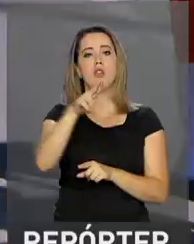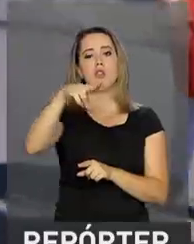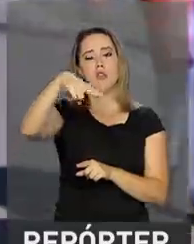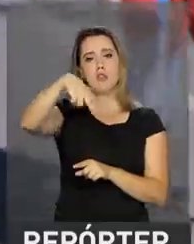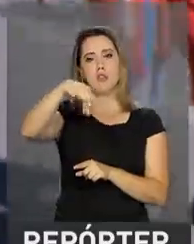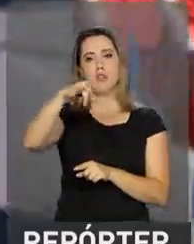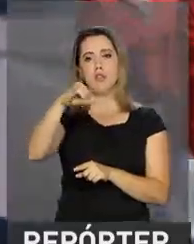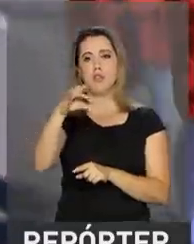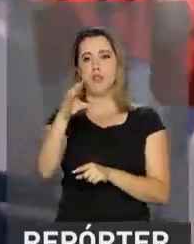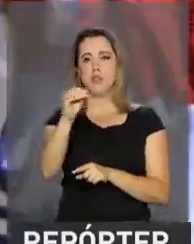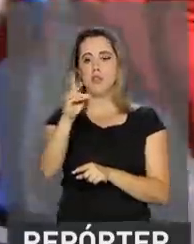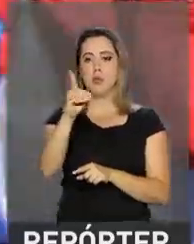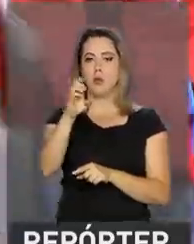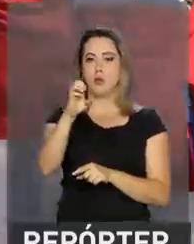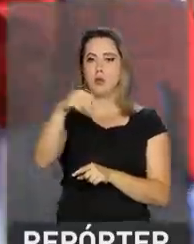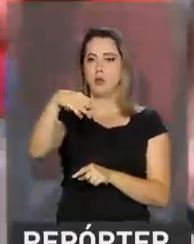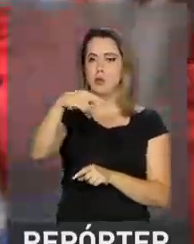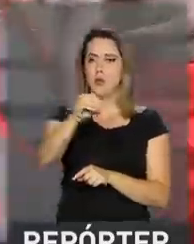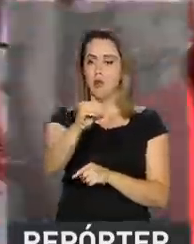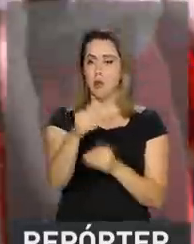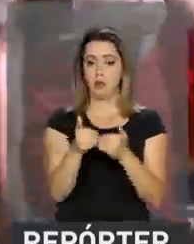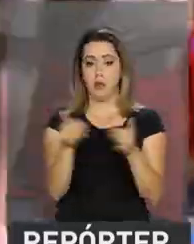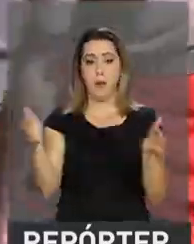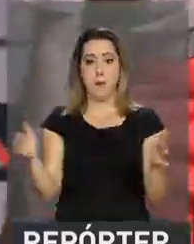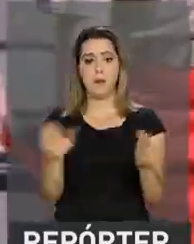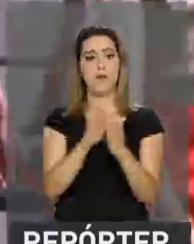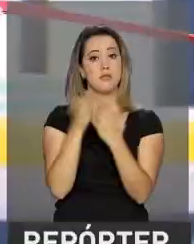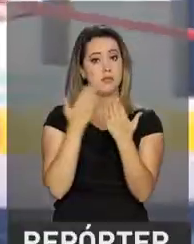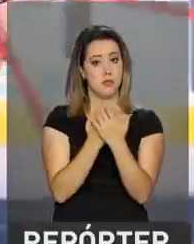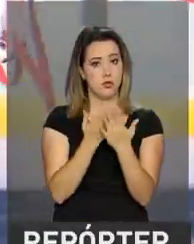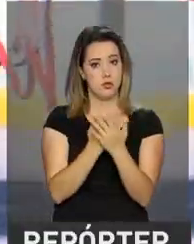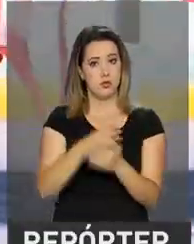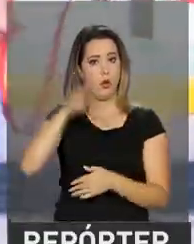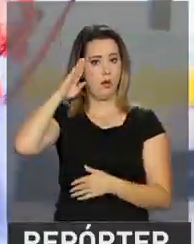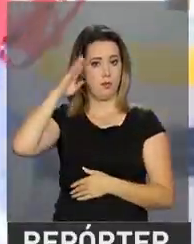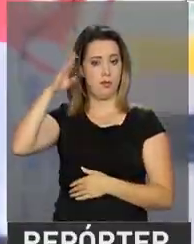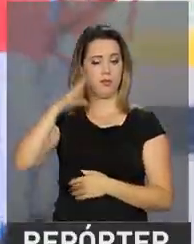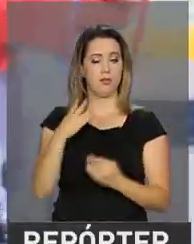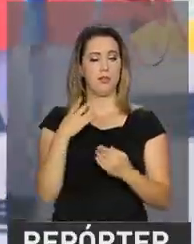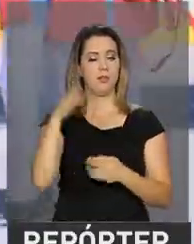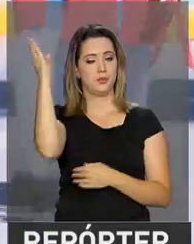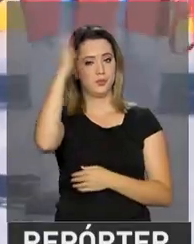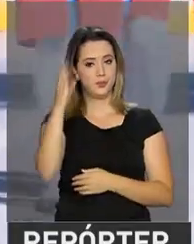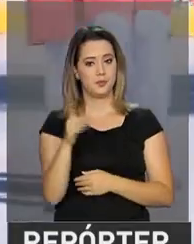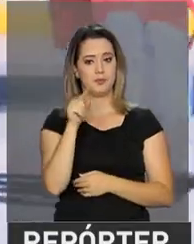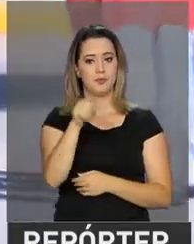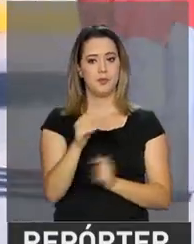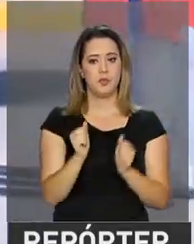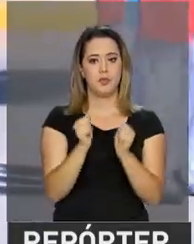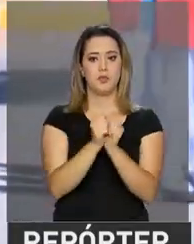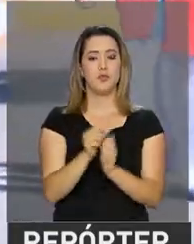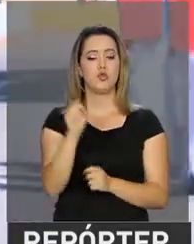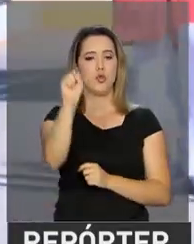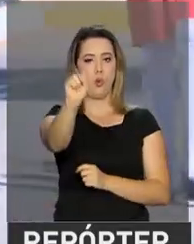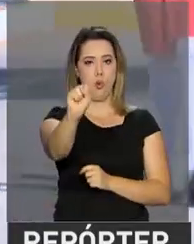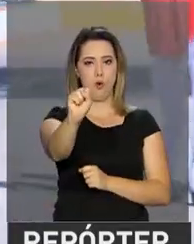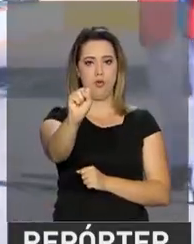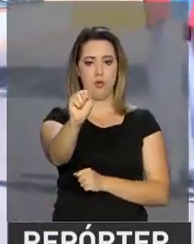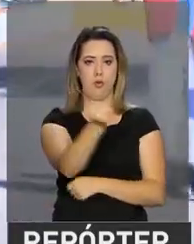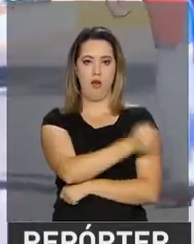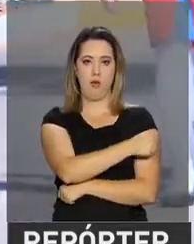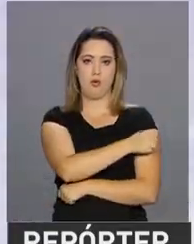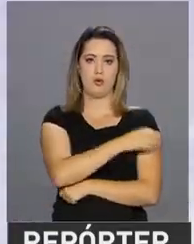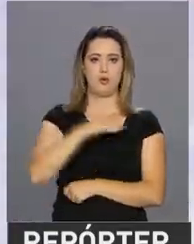a reabertura dos colégios militares no país. Sempre com sua guarda de honra, formada pelos 8 alunos mais jovens